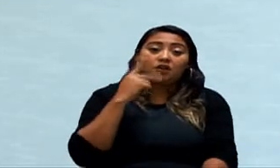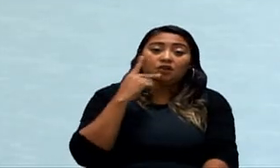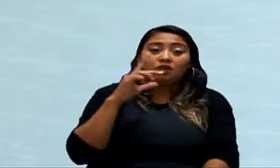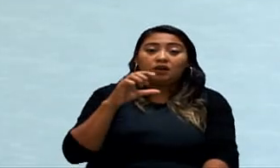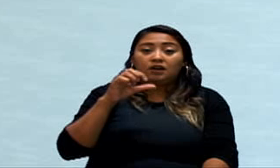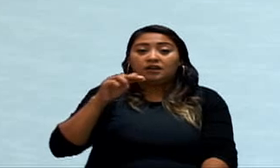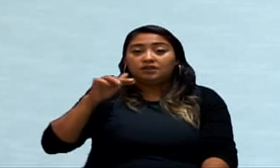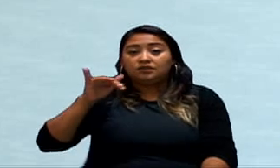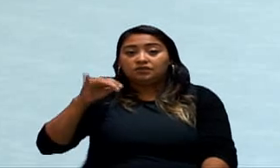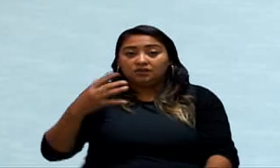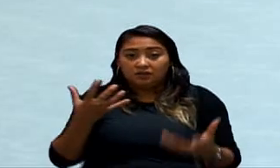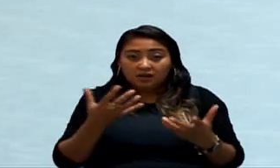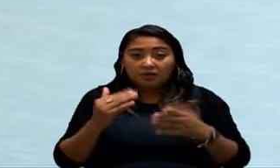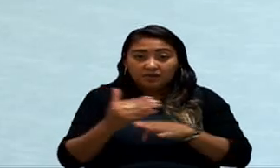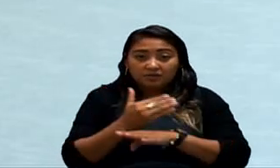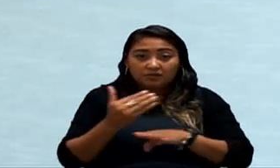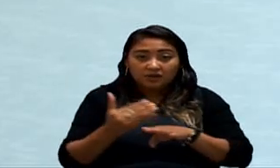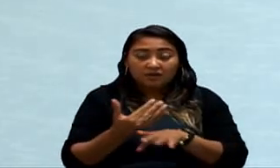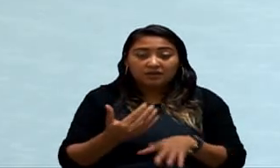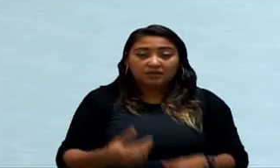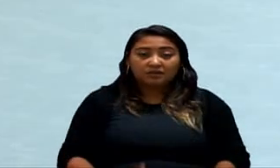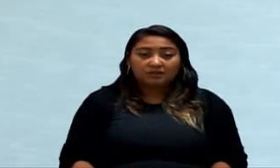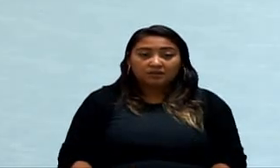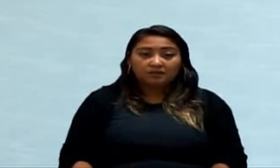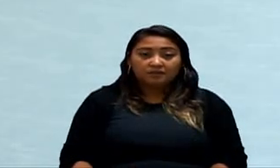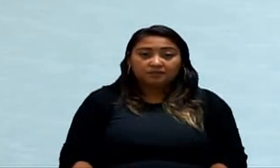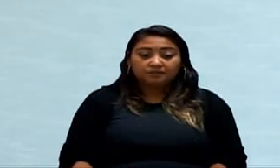Cristiano, gostaria de participar, por favor, vereador.